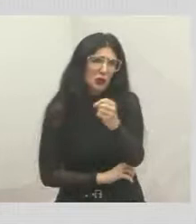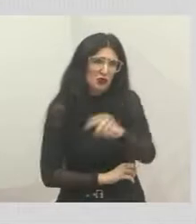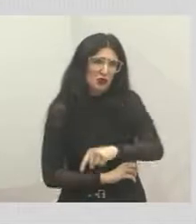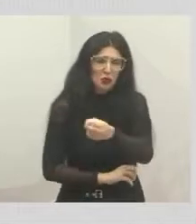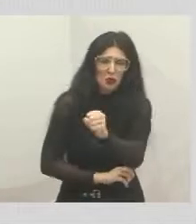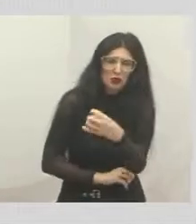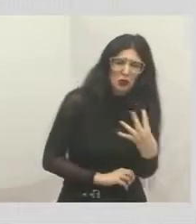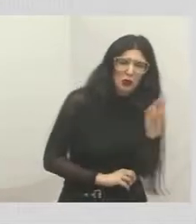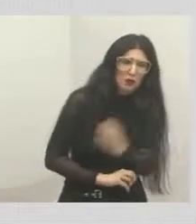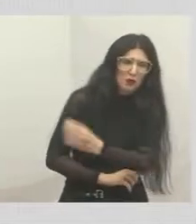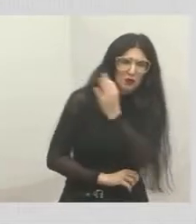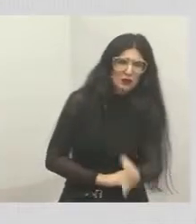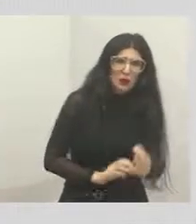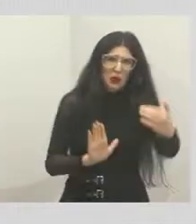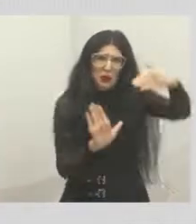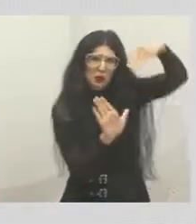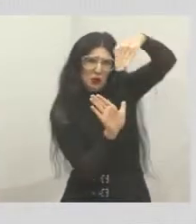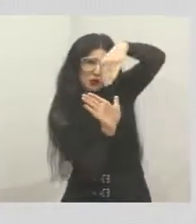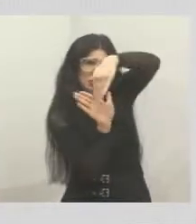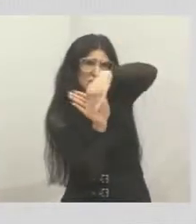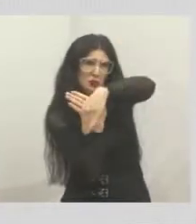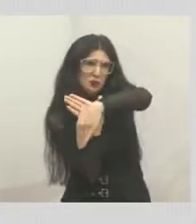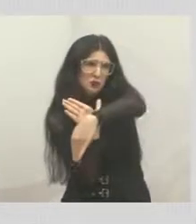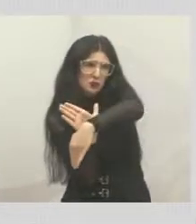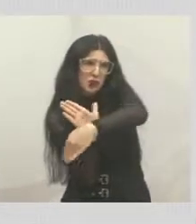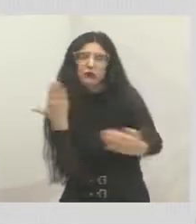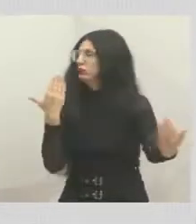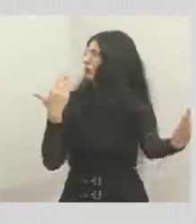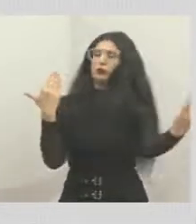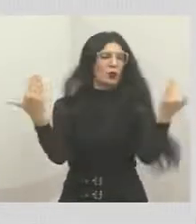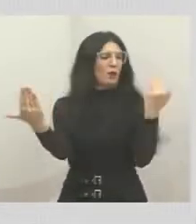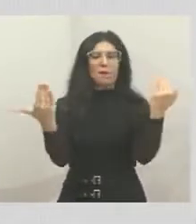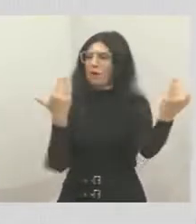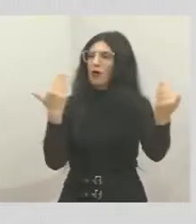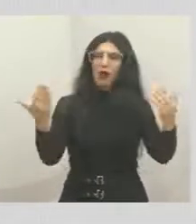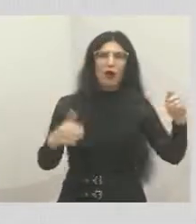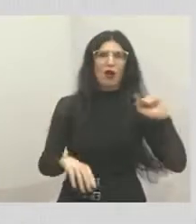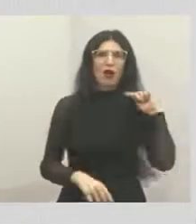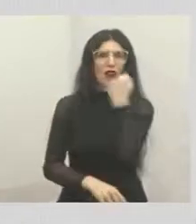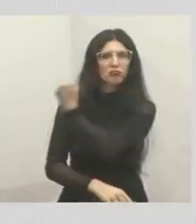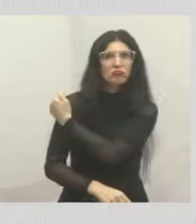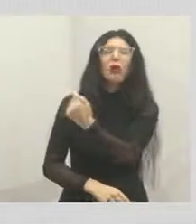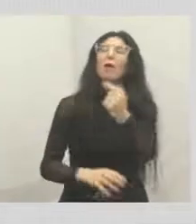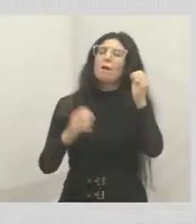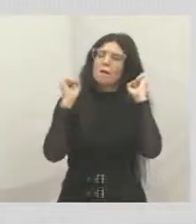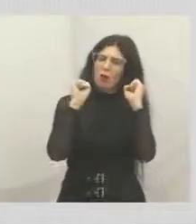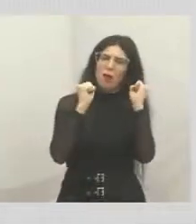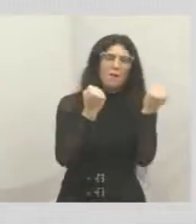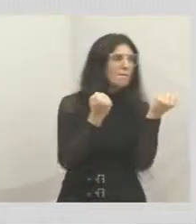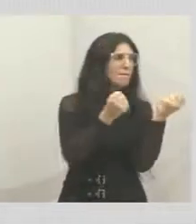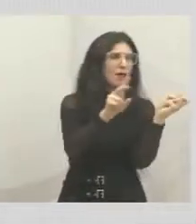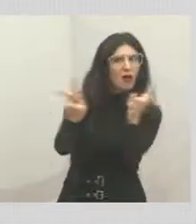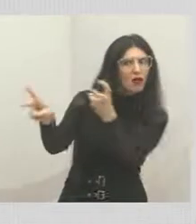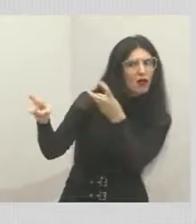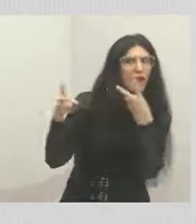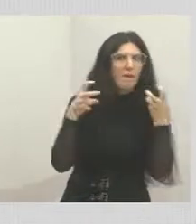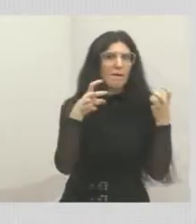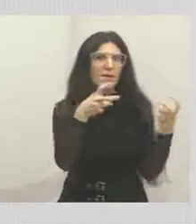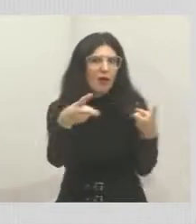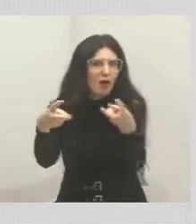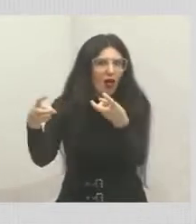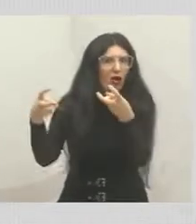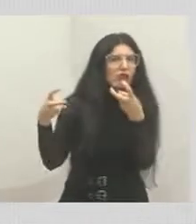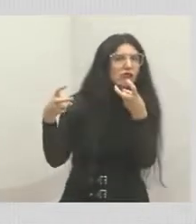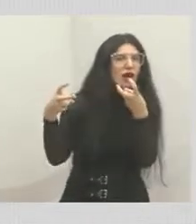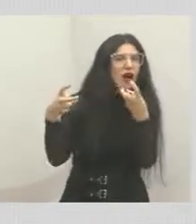38,84% sobre o montante da receita corrente líquida. Podem perceber, nesse quadro ao lado, que a evolução das